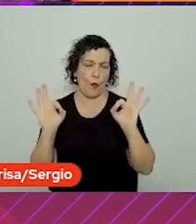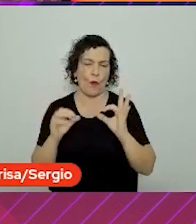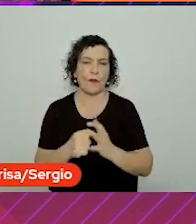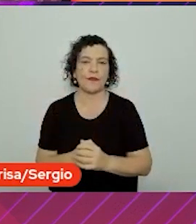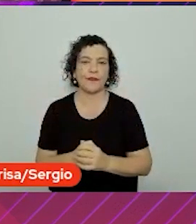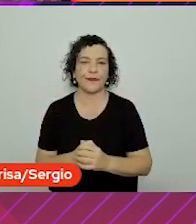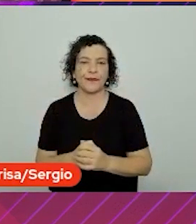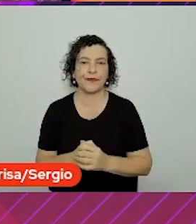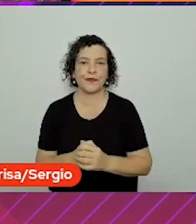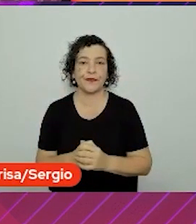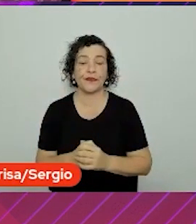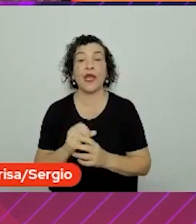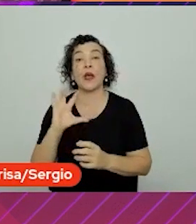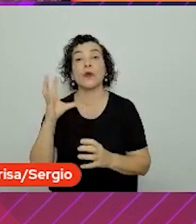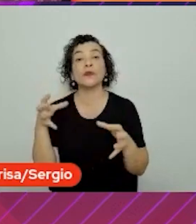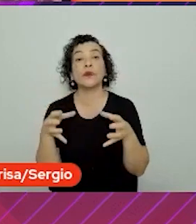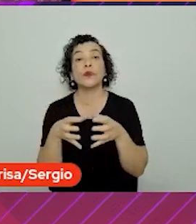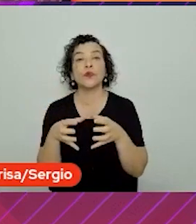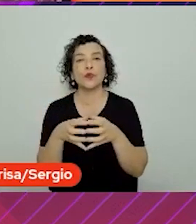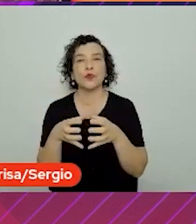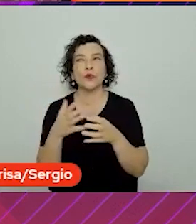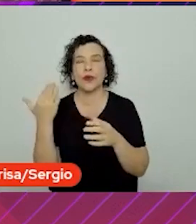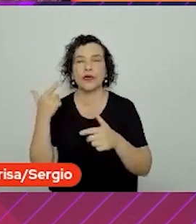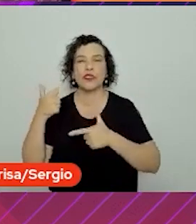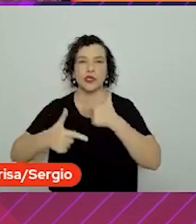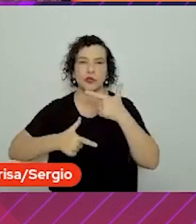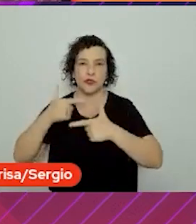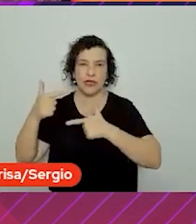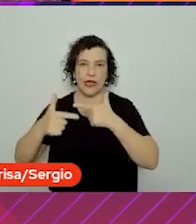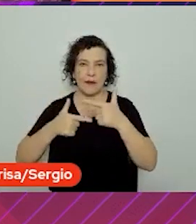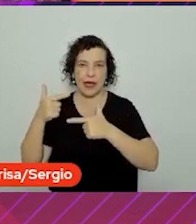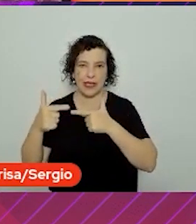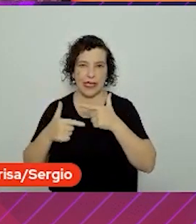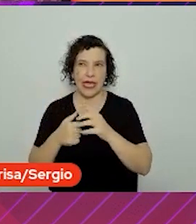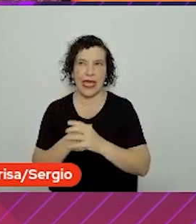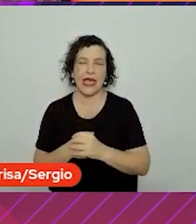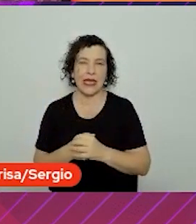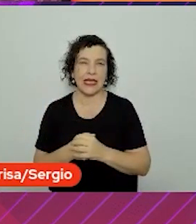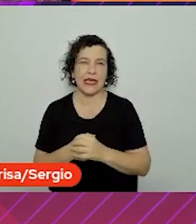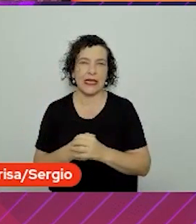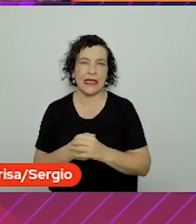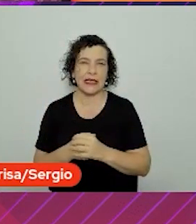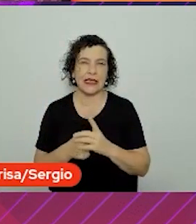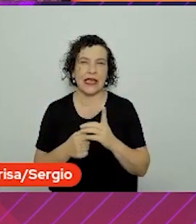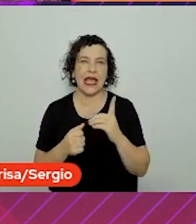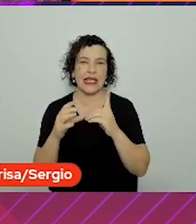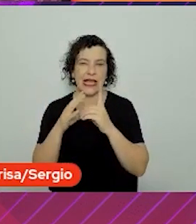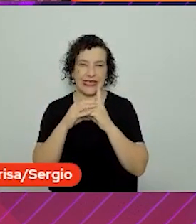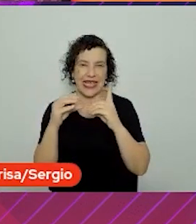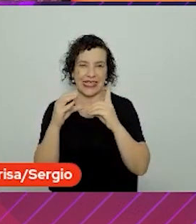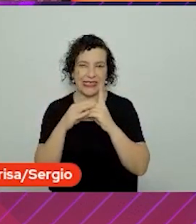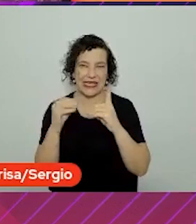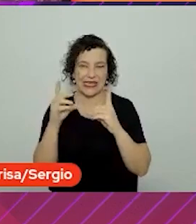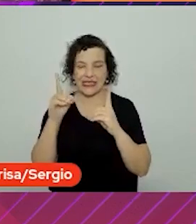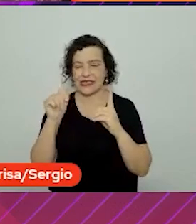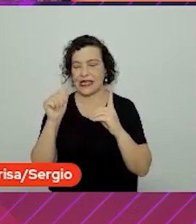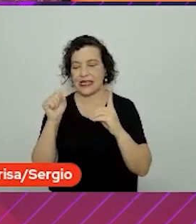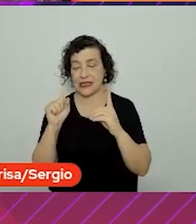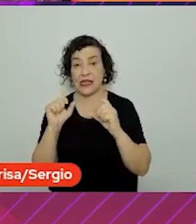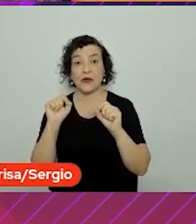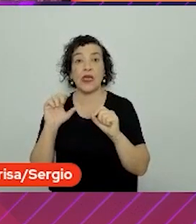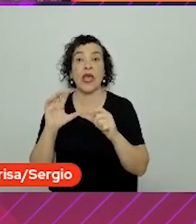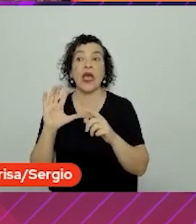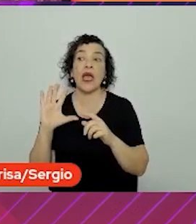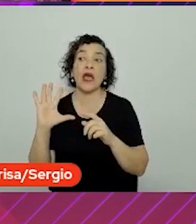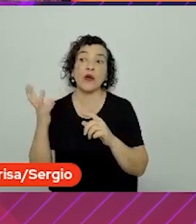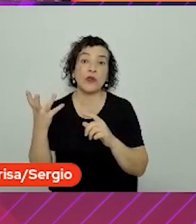um time, quando eu trabalhei na DASA, no time de pagamento de convênios, que o time ele